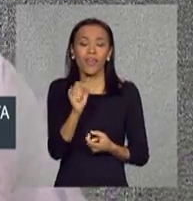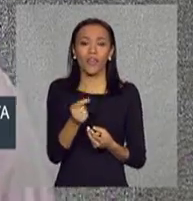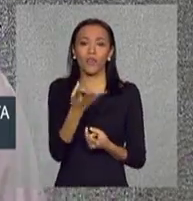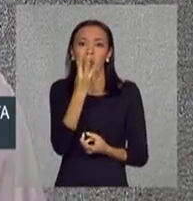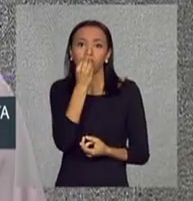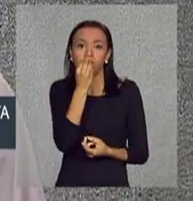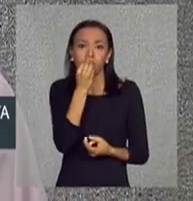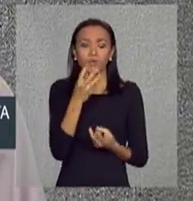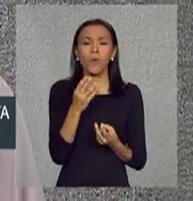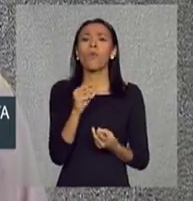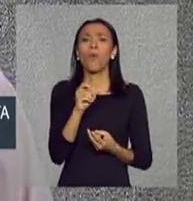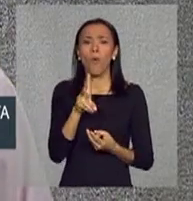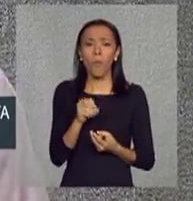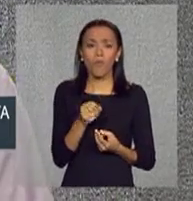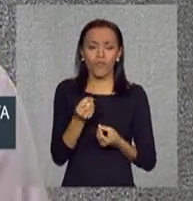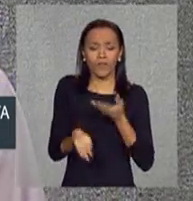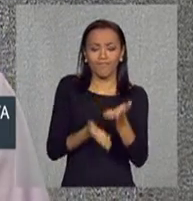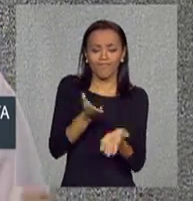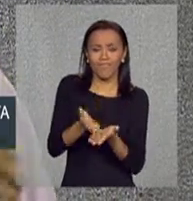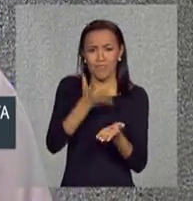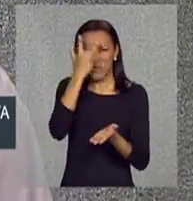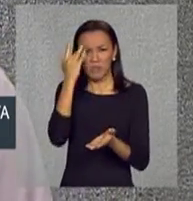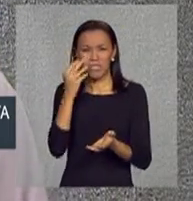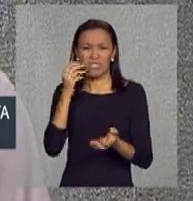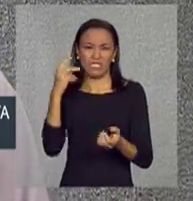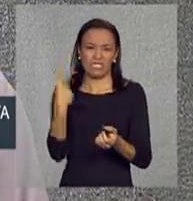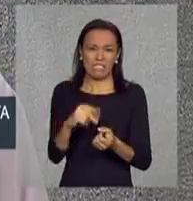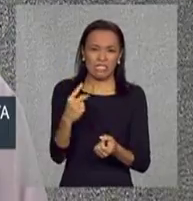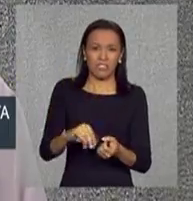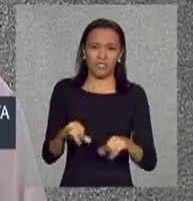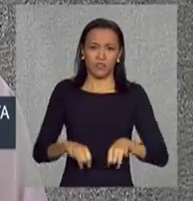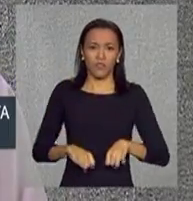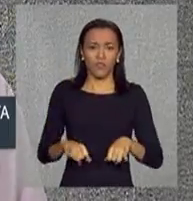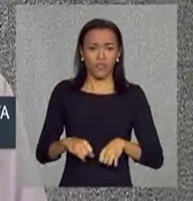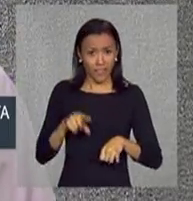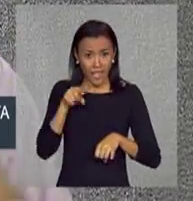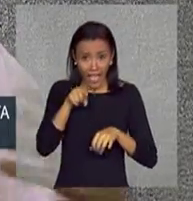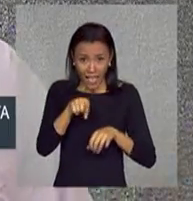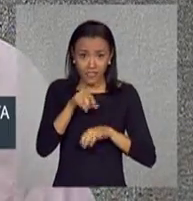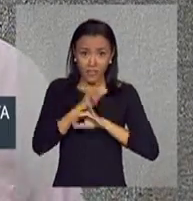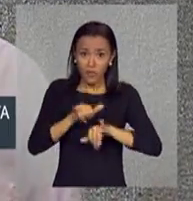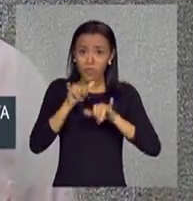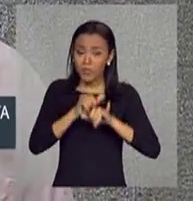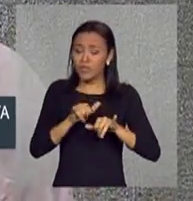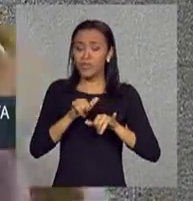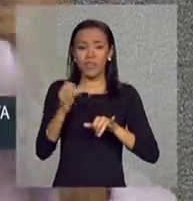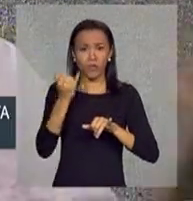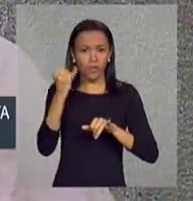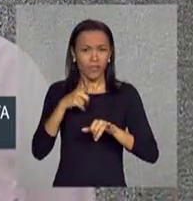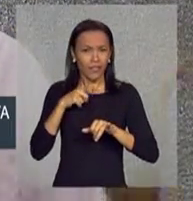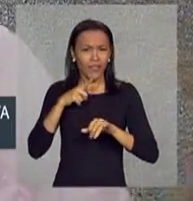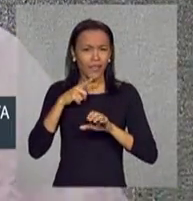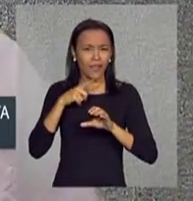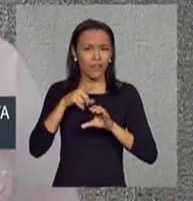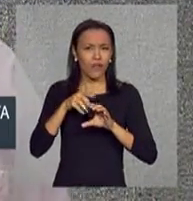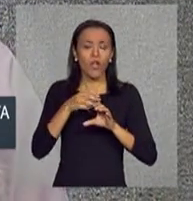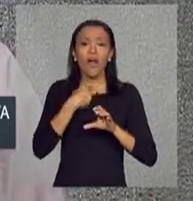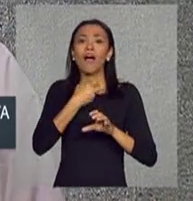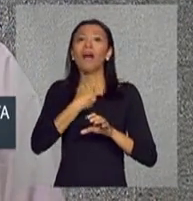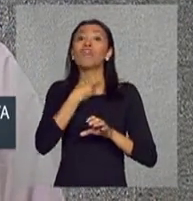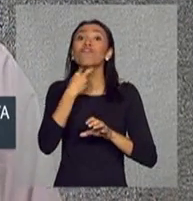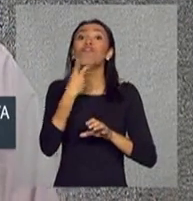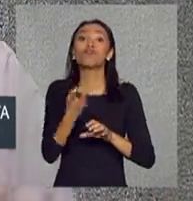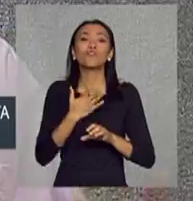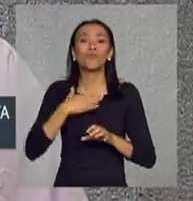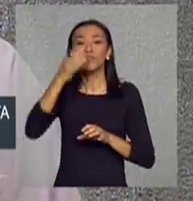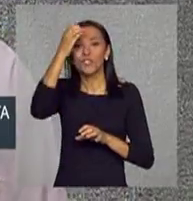forma tratou os torturadores. Essas informações, para mim, são muito importantes. Temos alguma gravação, eu nunca ouvi, não conheço a voz do meu